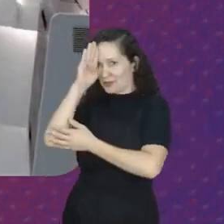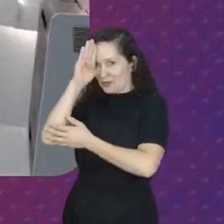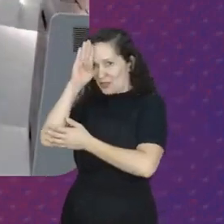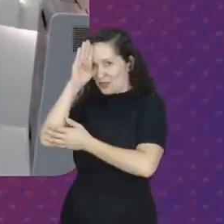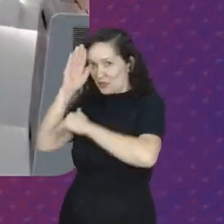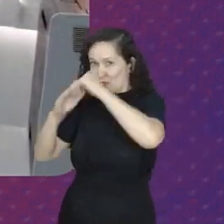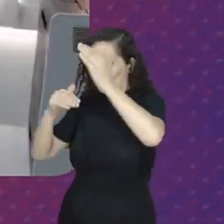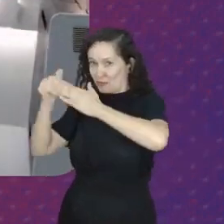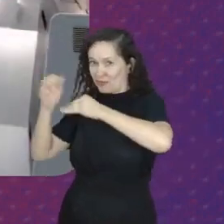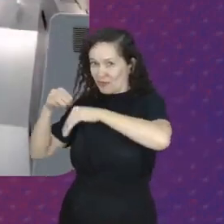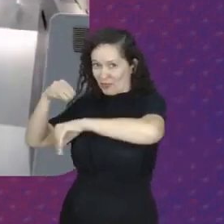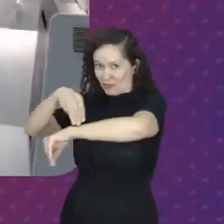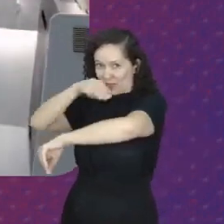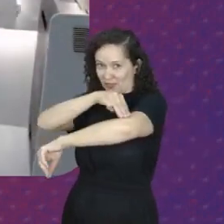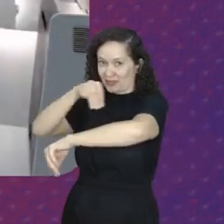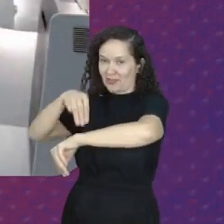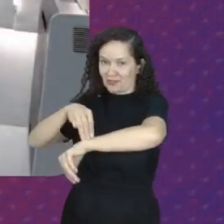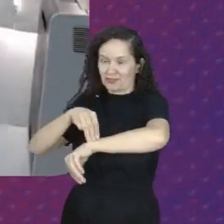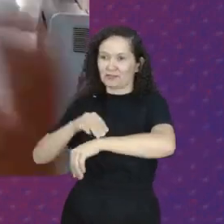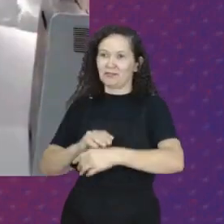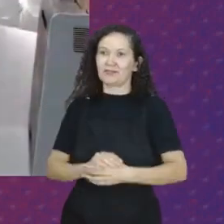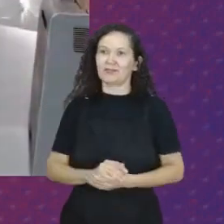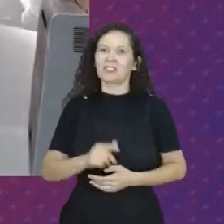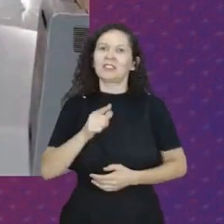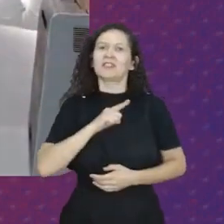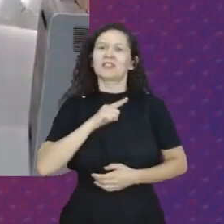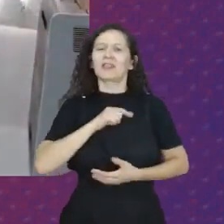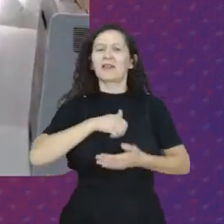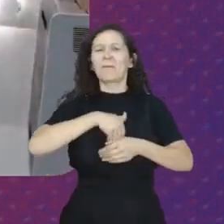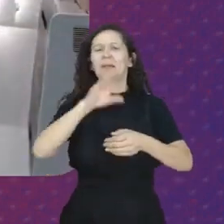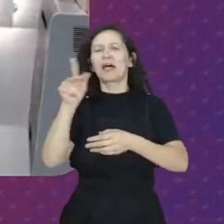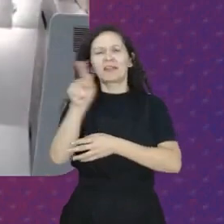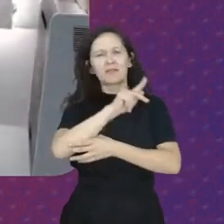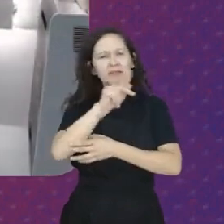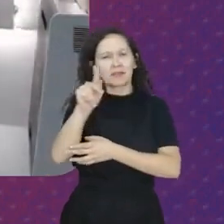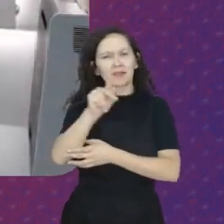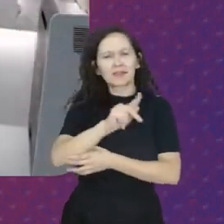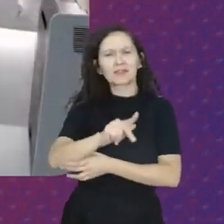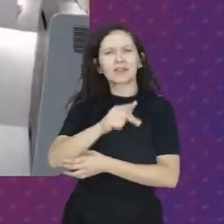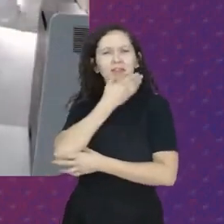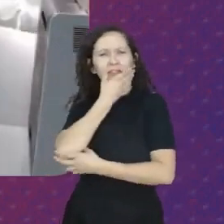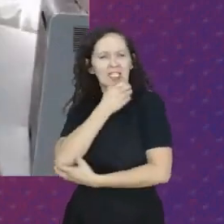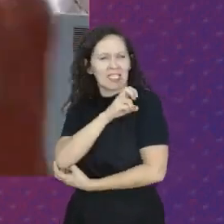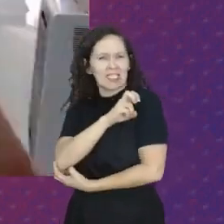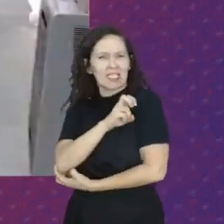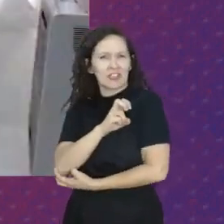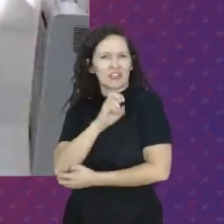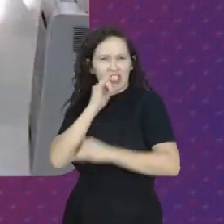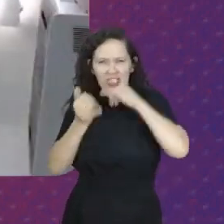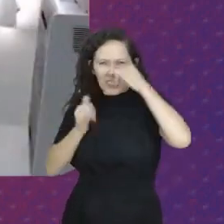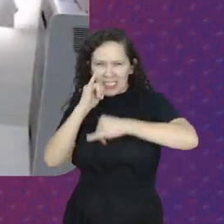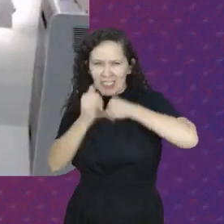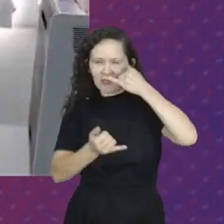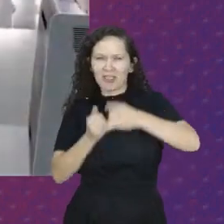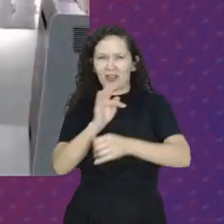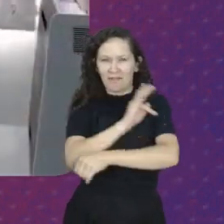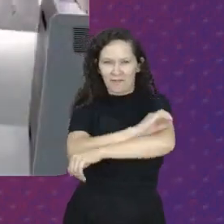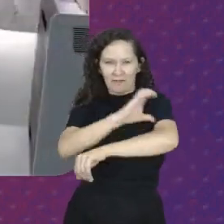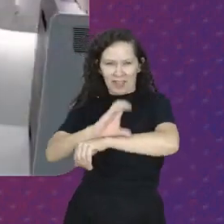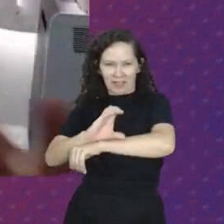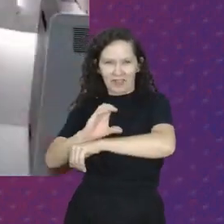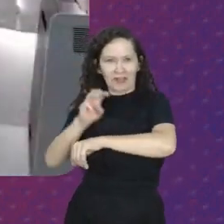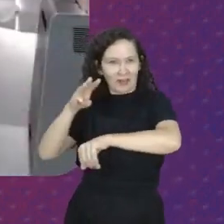carreira magistério. Então, temos aí muito mais professores, né, de química, física, matemática, biologia,